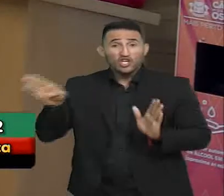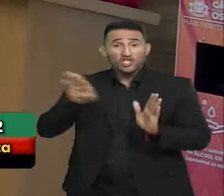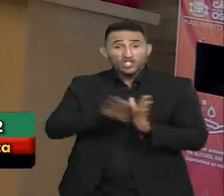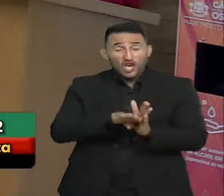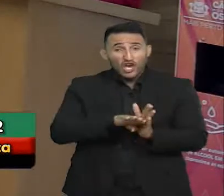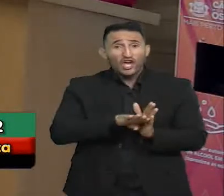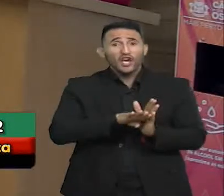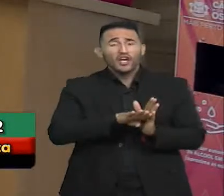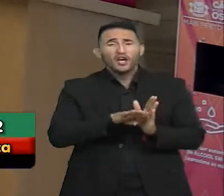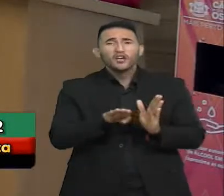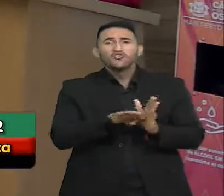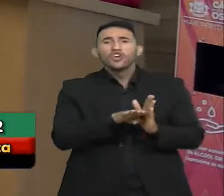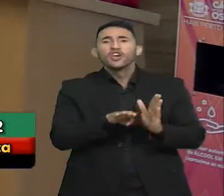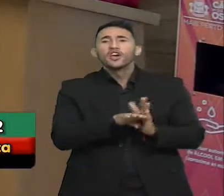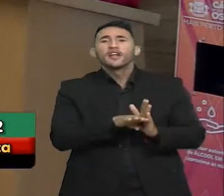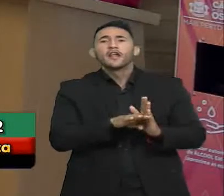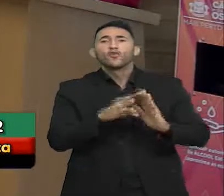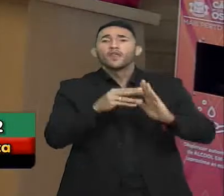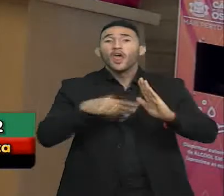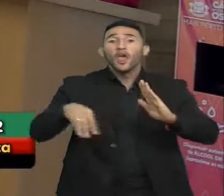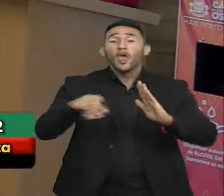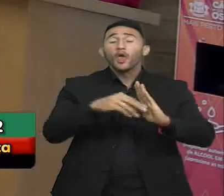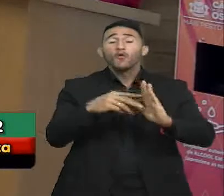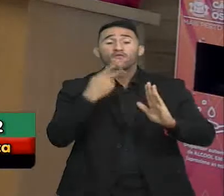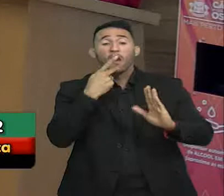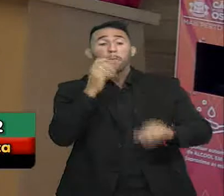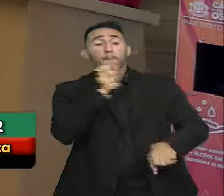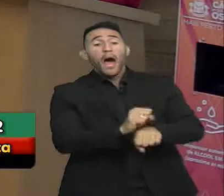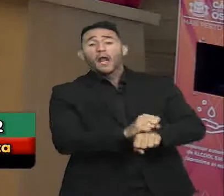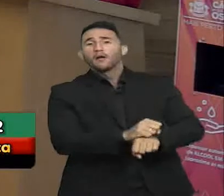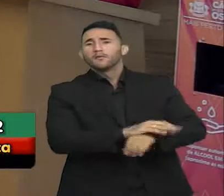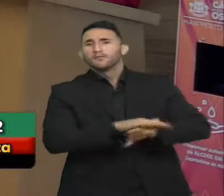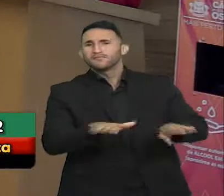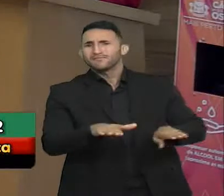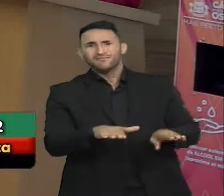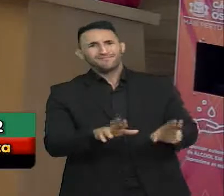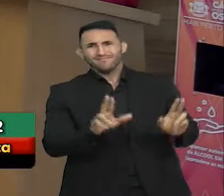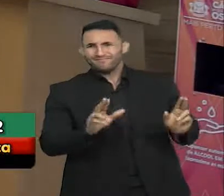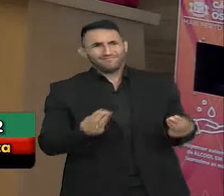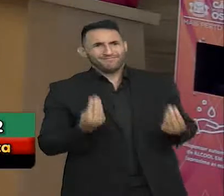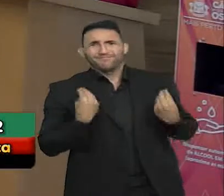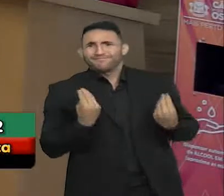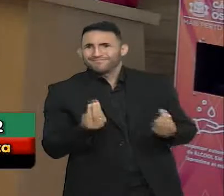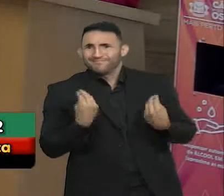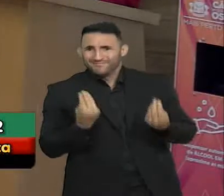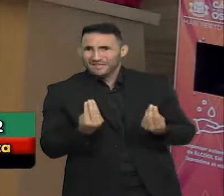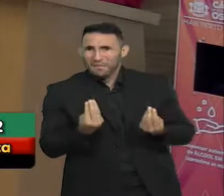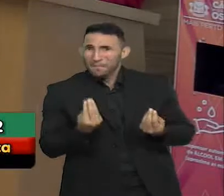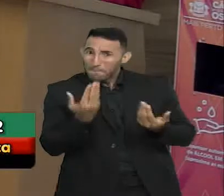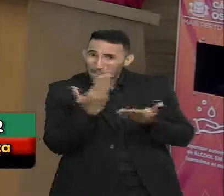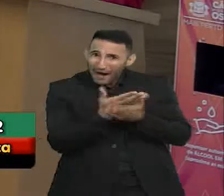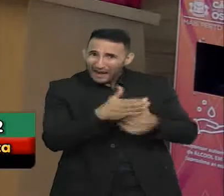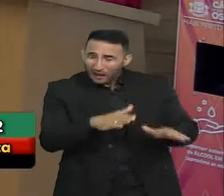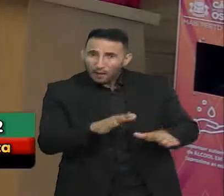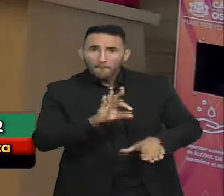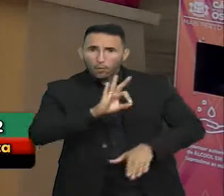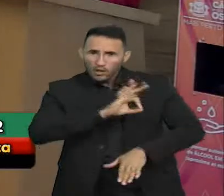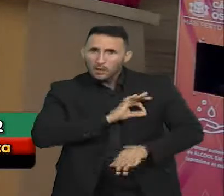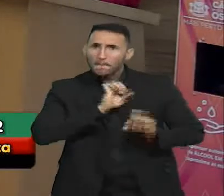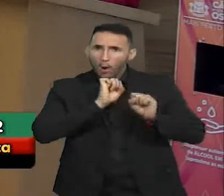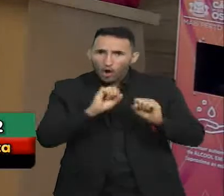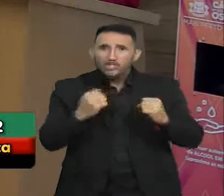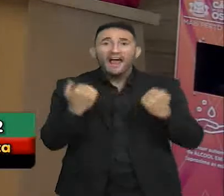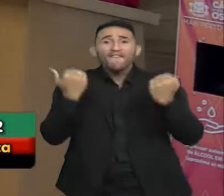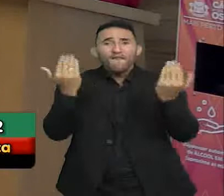culto, manda parar a sessão. E nenhum religioso ele tem que parar. A polícia vai ficar lá fora